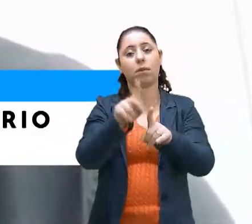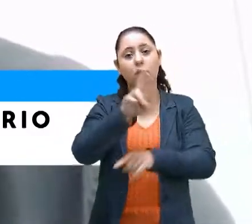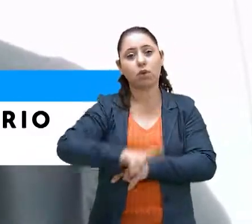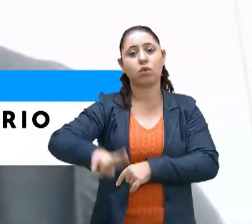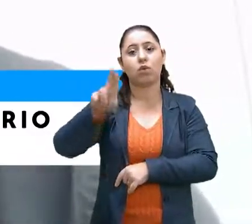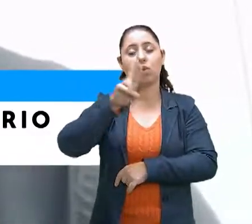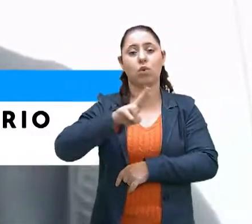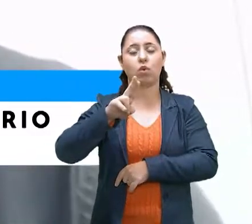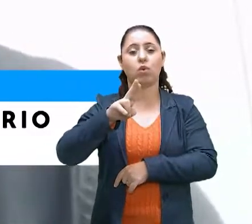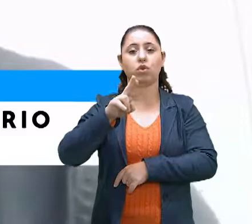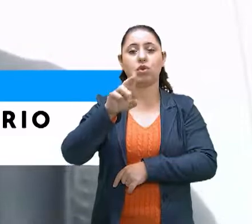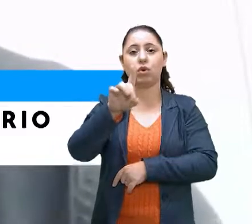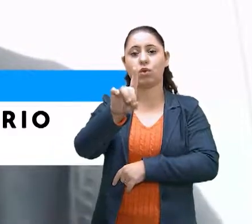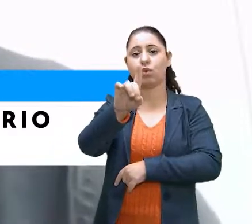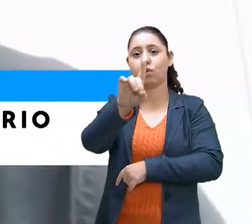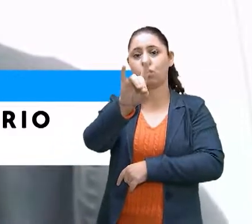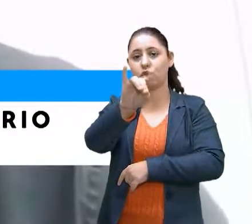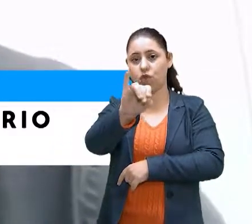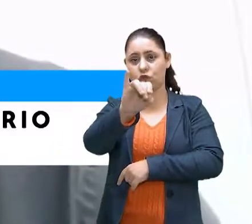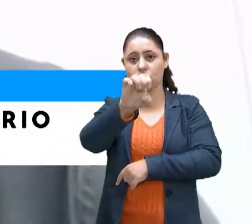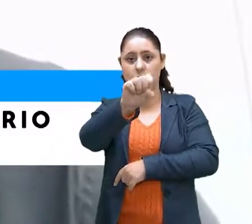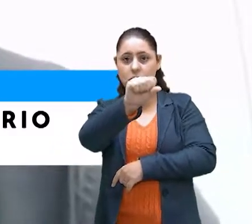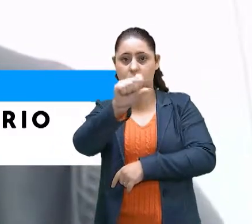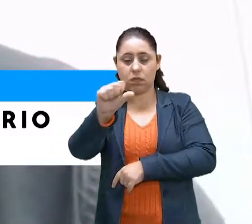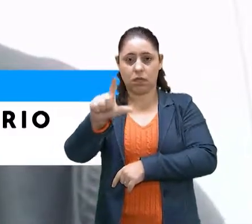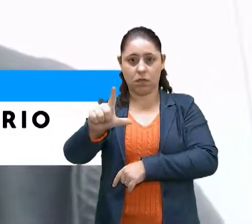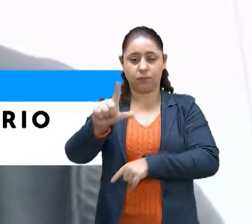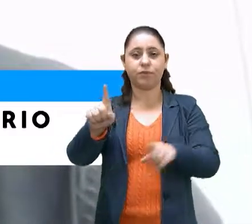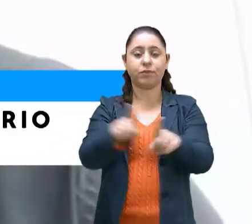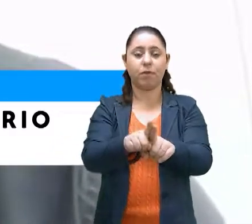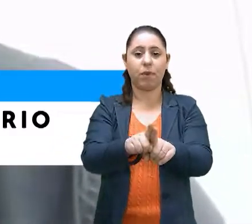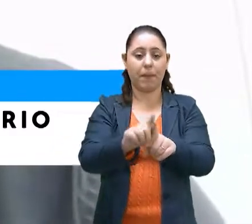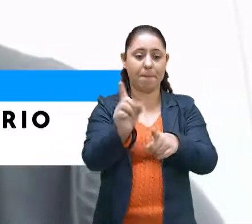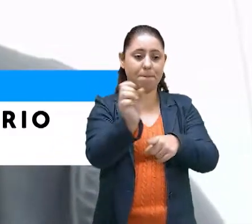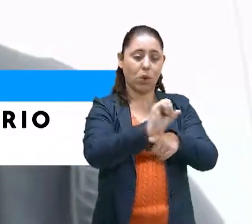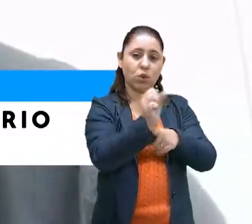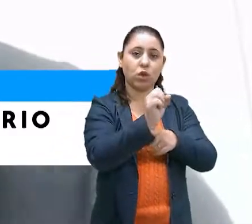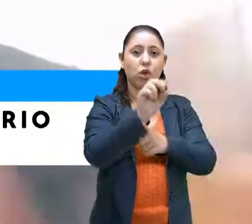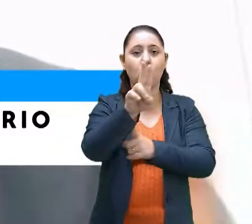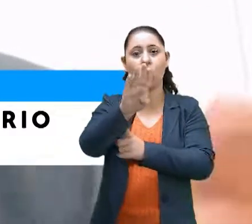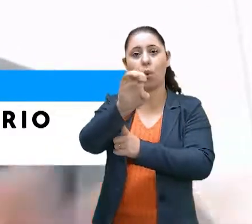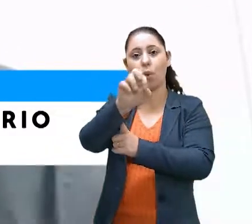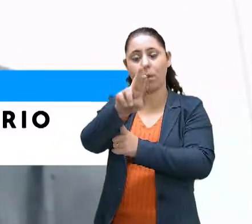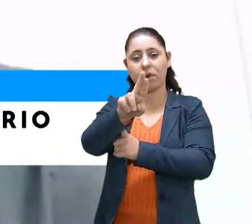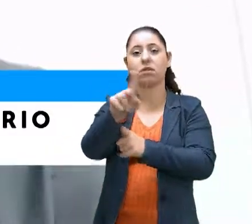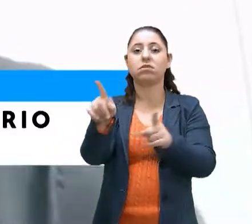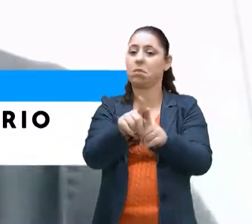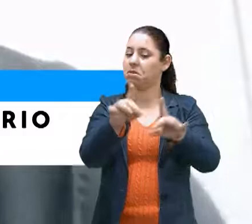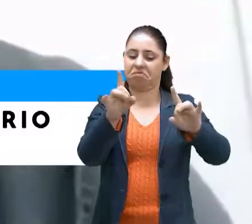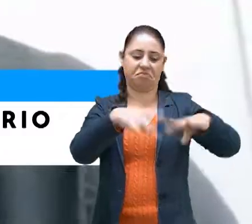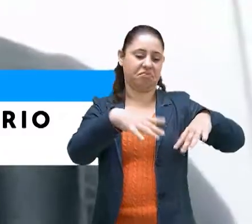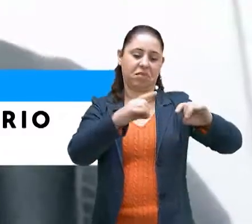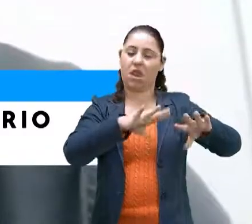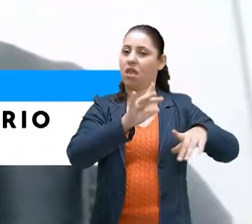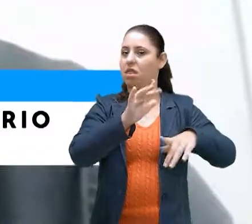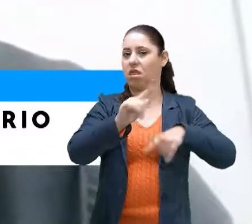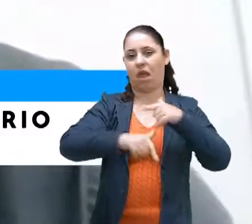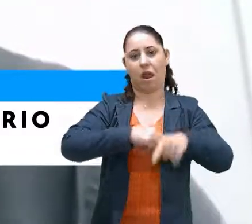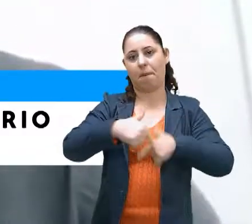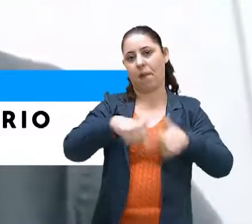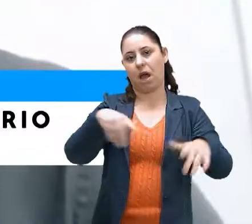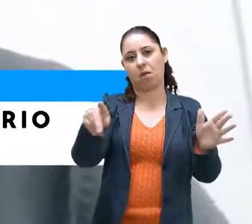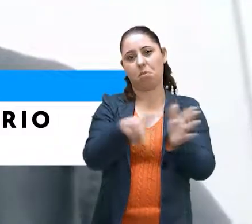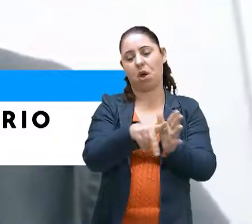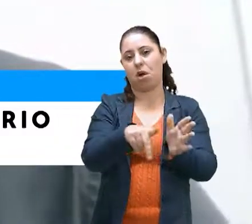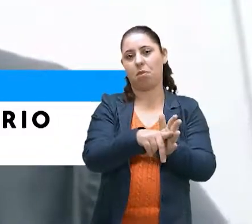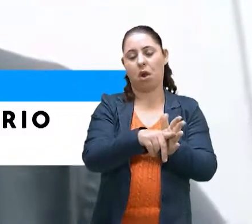os caminhoneiros, né, que utilizam o óleo diesel, os motoristas por aplicativo, então, já estão